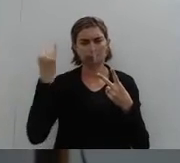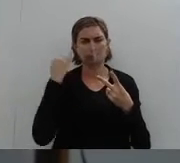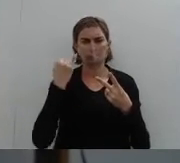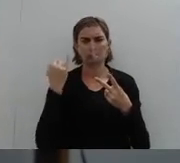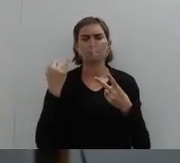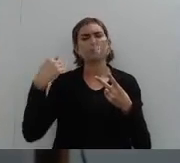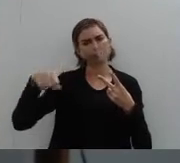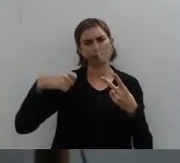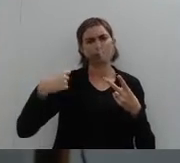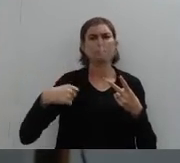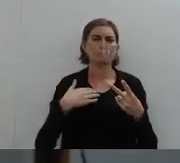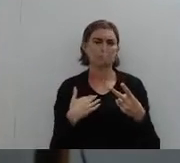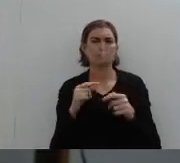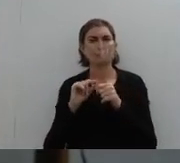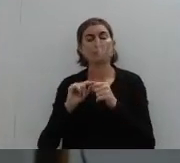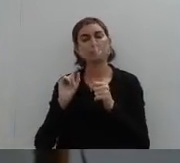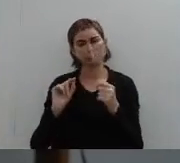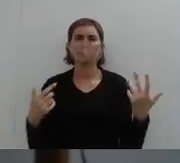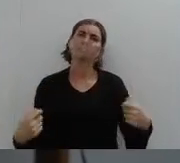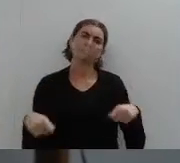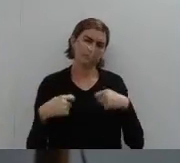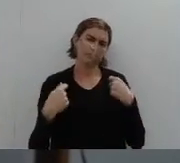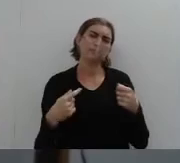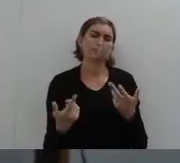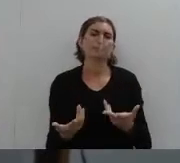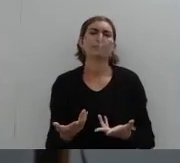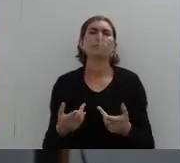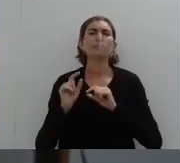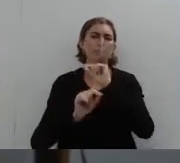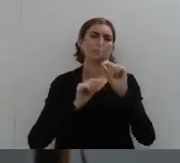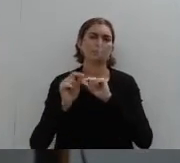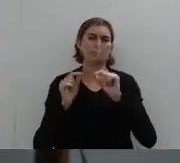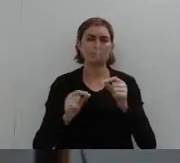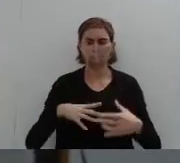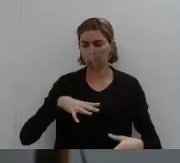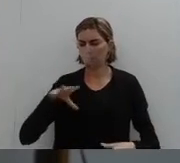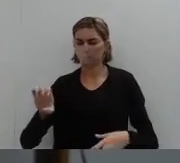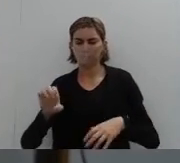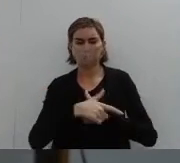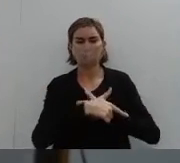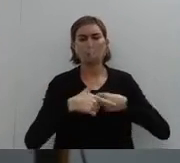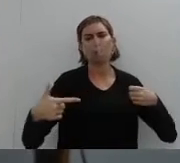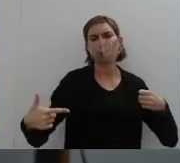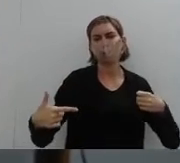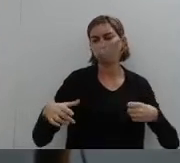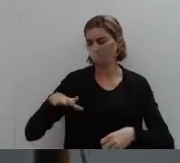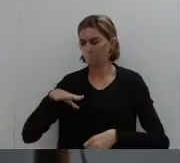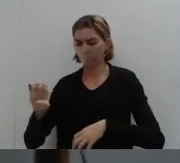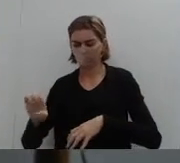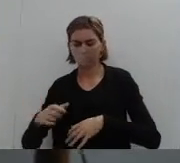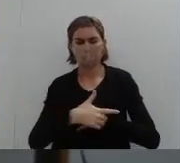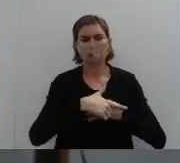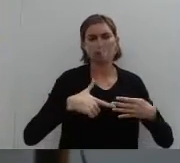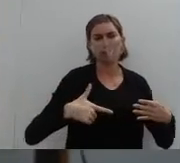que precisamos fazer, que precisa ser feita, é entre ética e moral. Será que você já